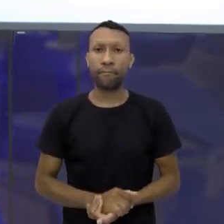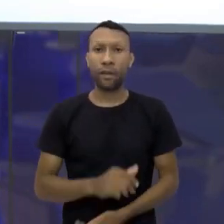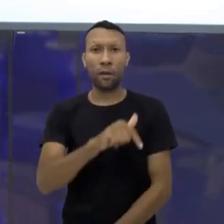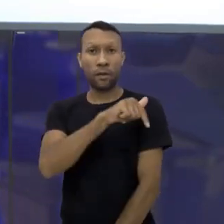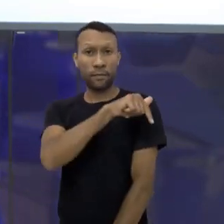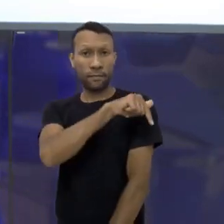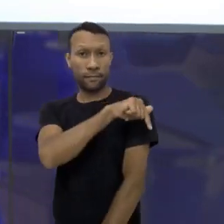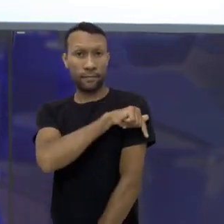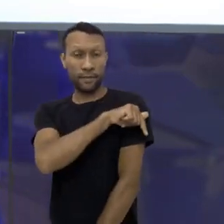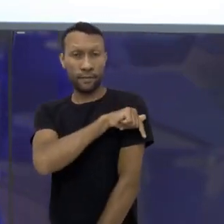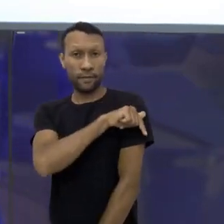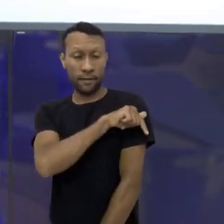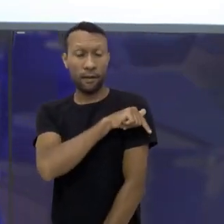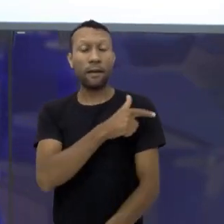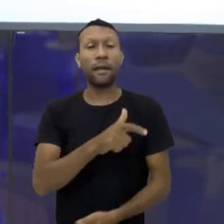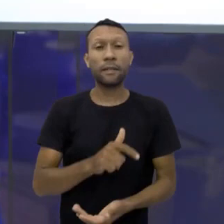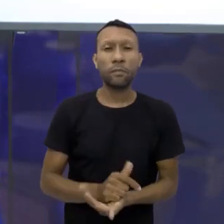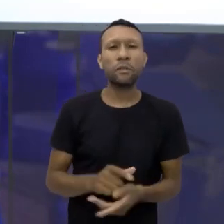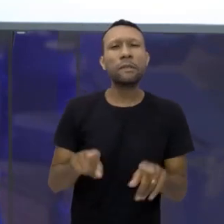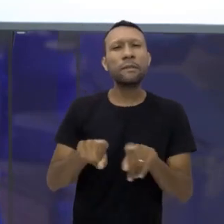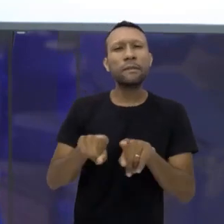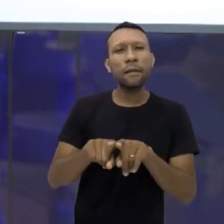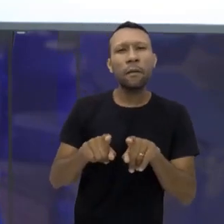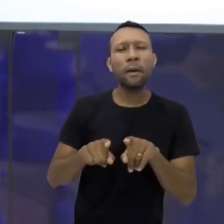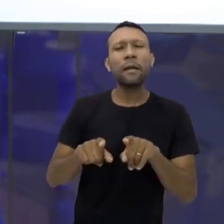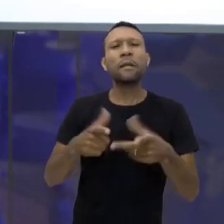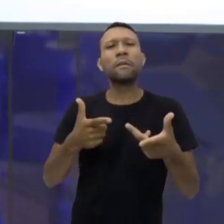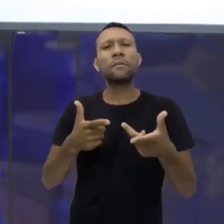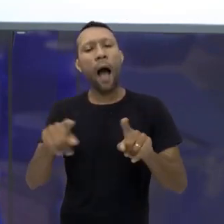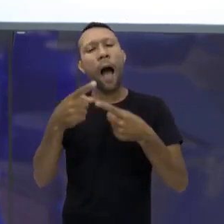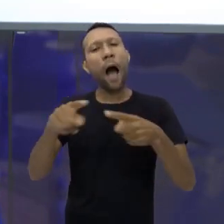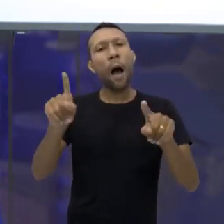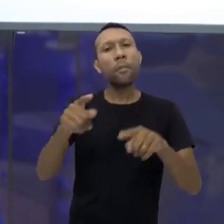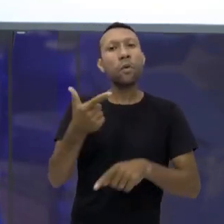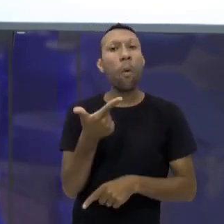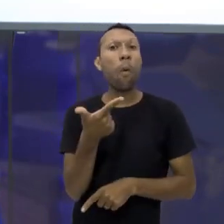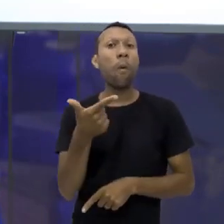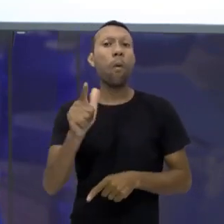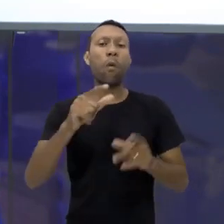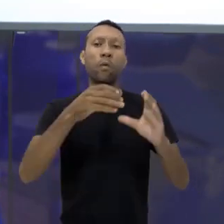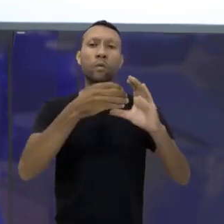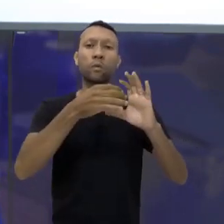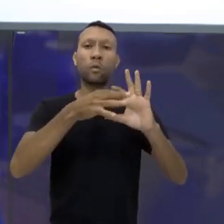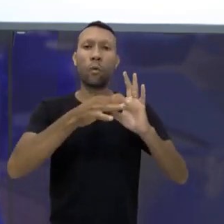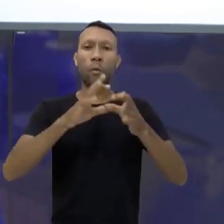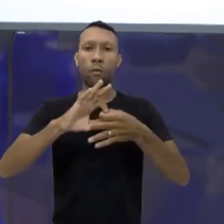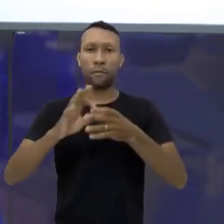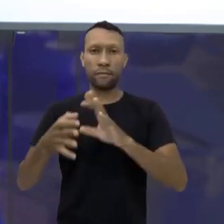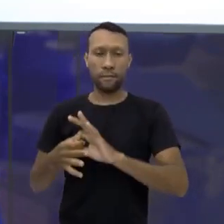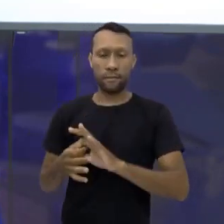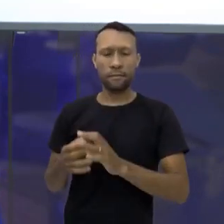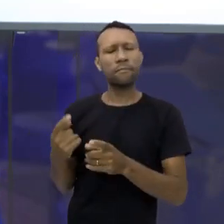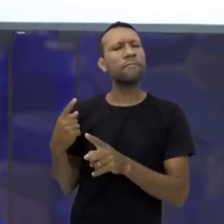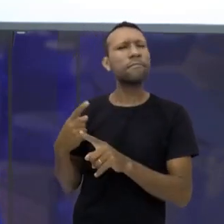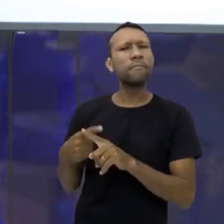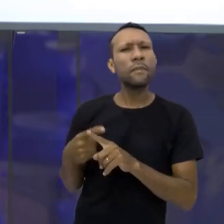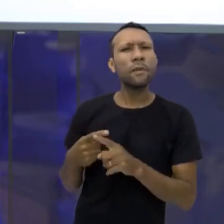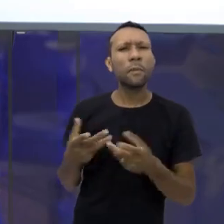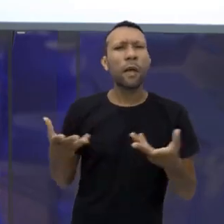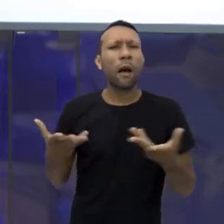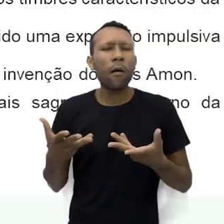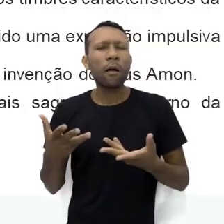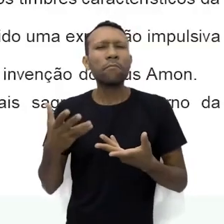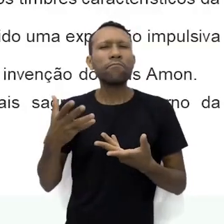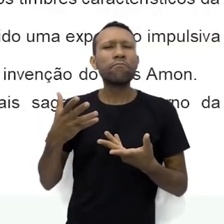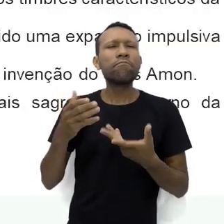ano, nós vamos também trabalhar com a música, mas de um outro formato. Por quê? Porque aqui nós vamos